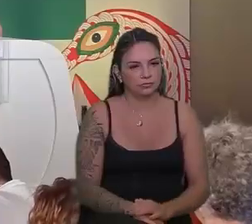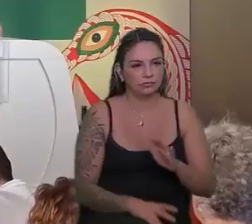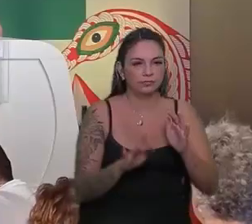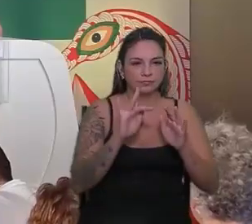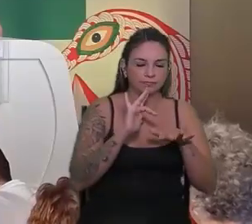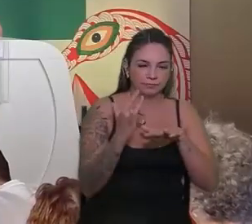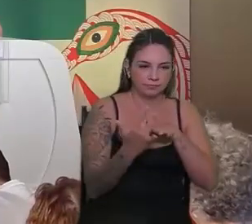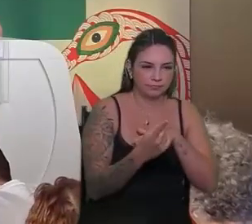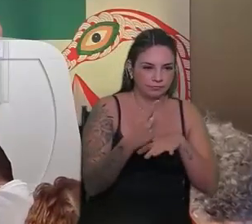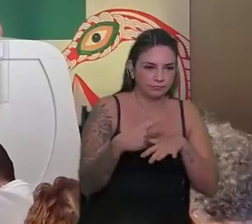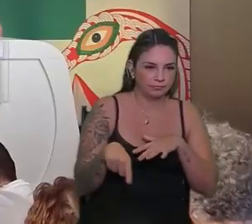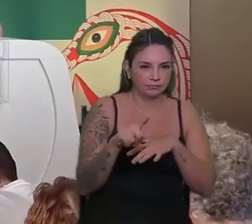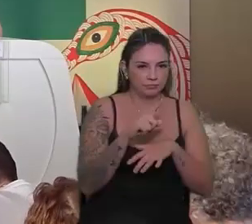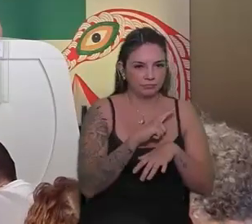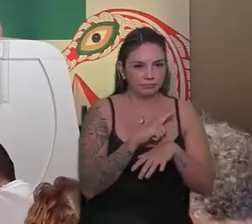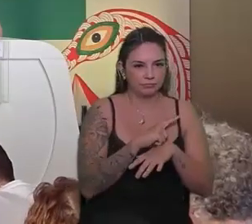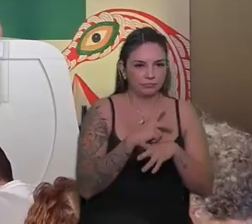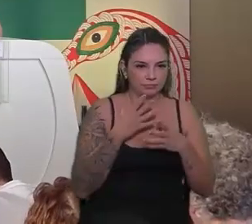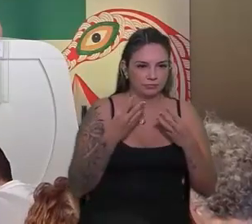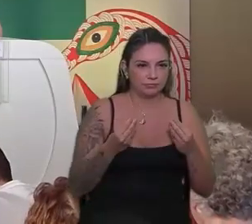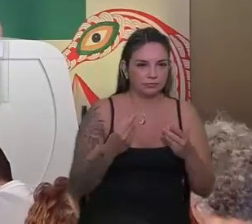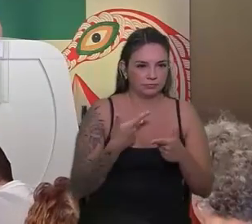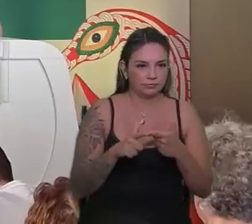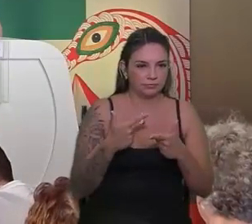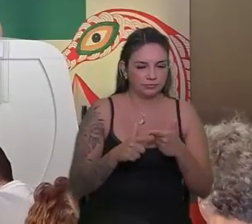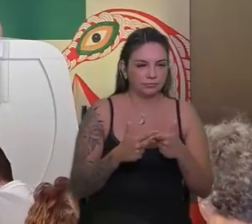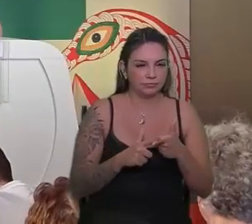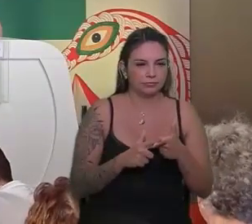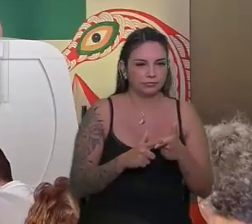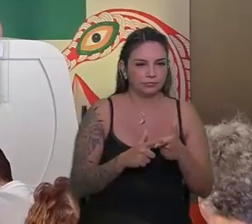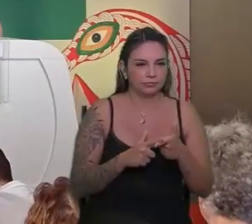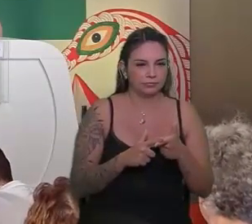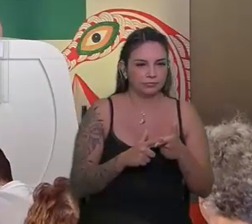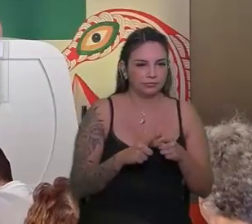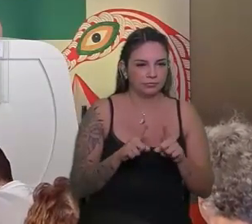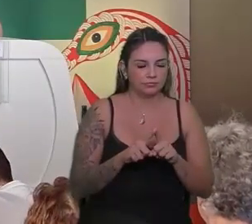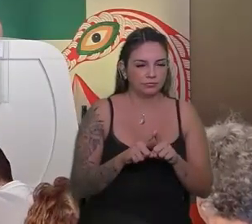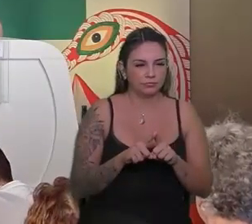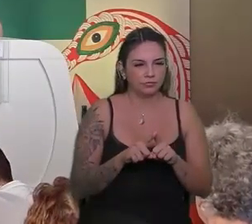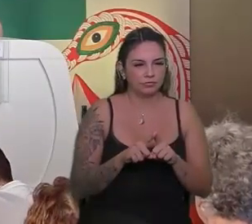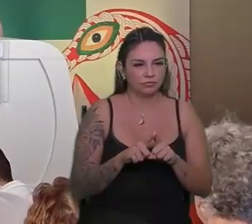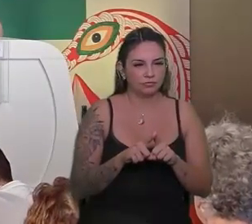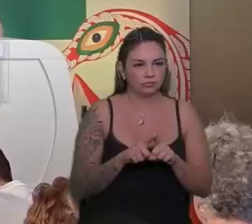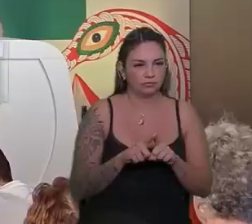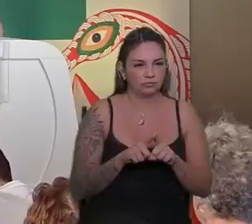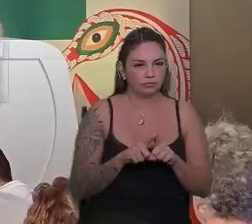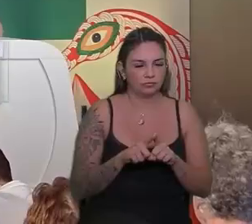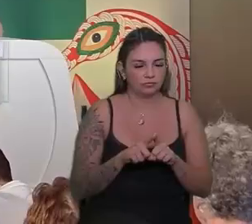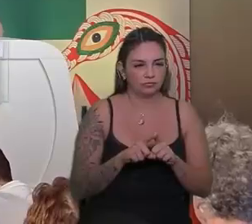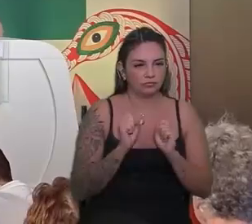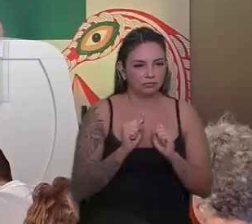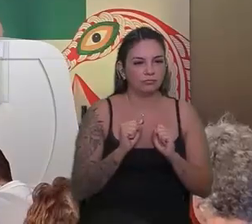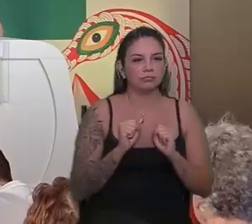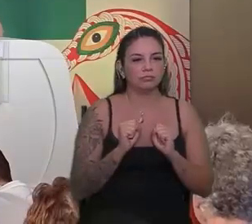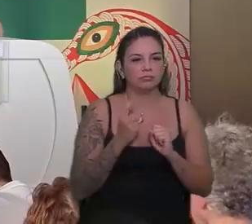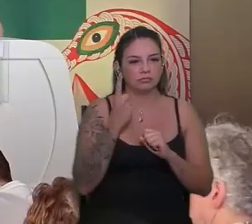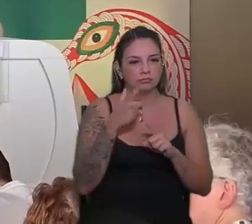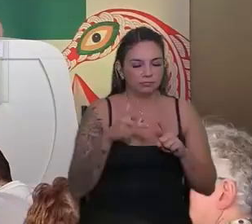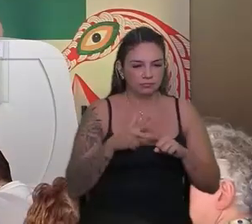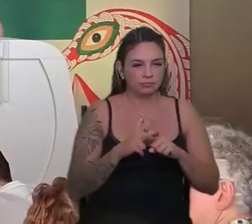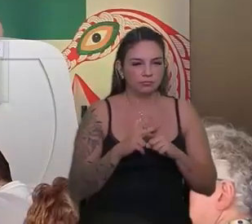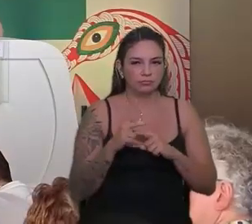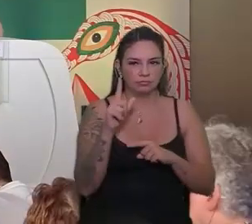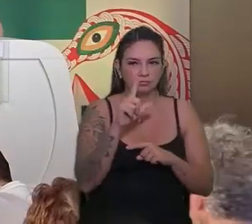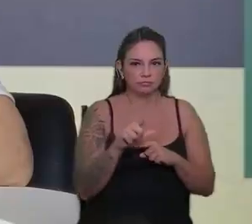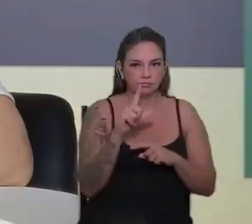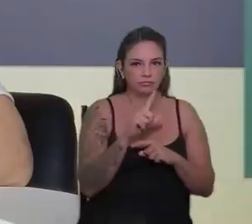as redes sociais, elas têm vários problemas, mas elas também podem ser uma ferramenta